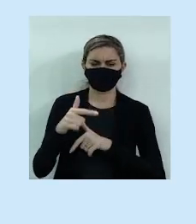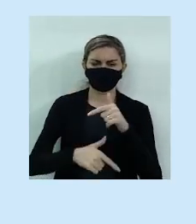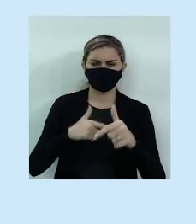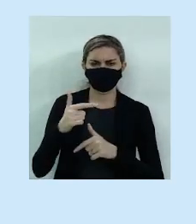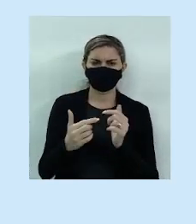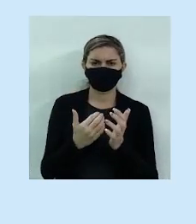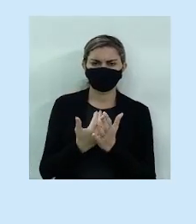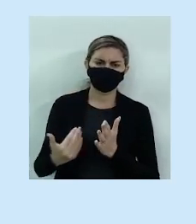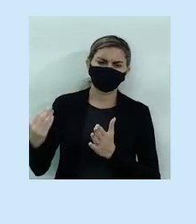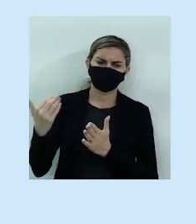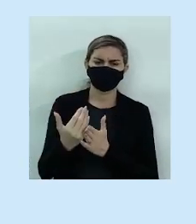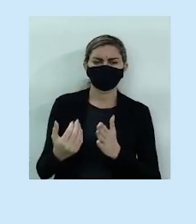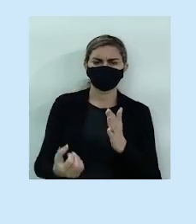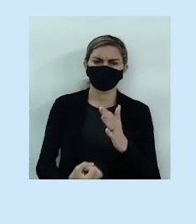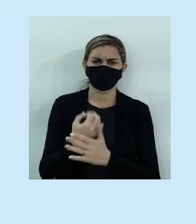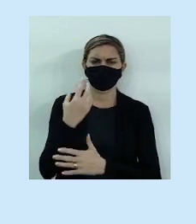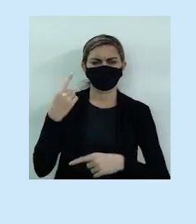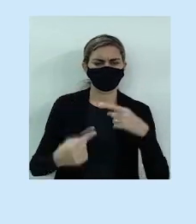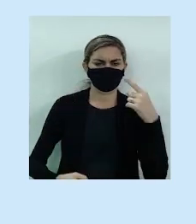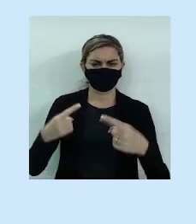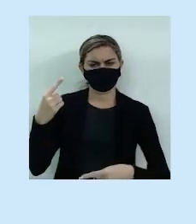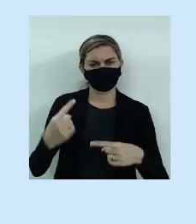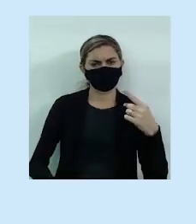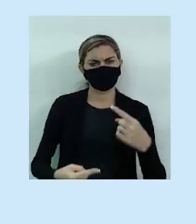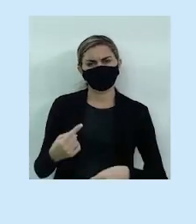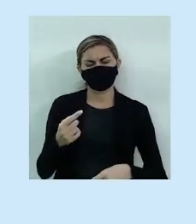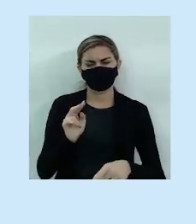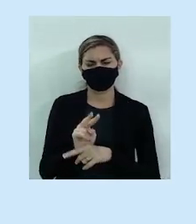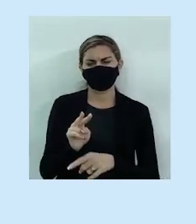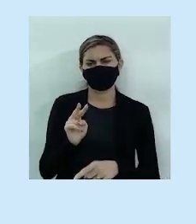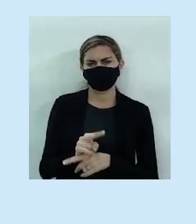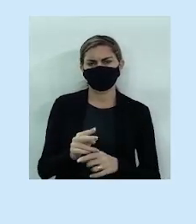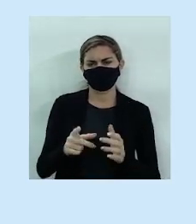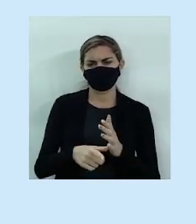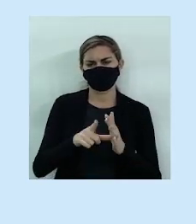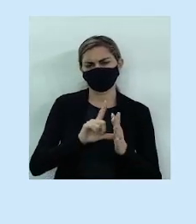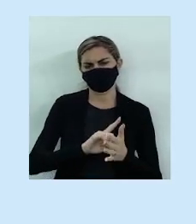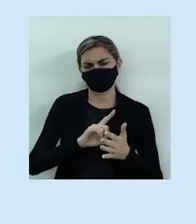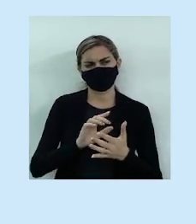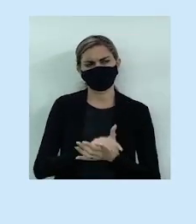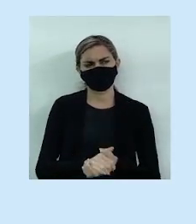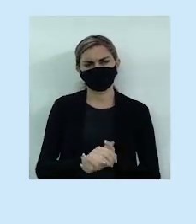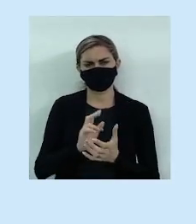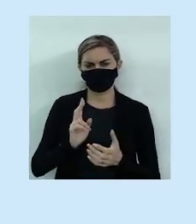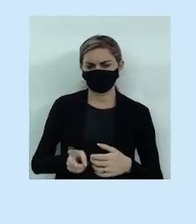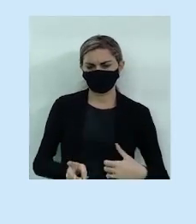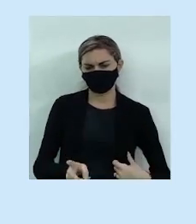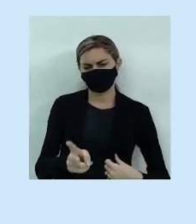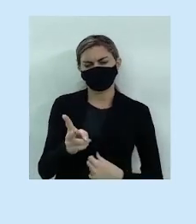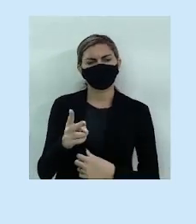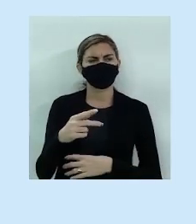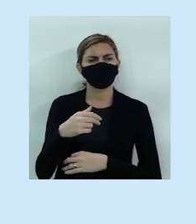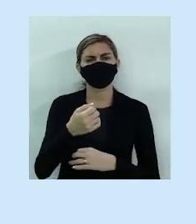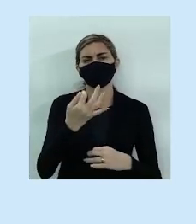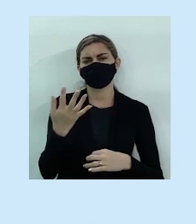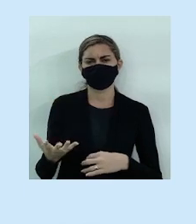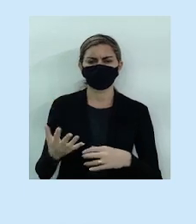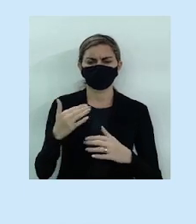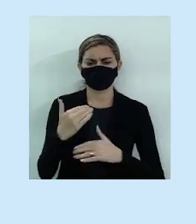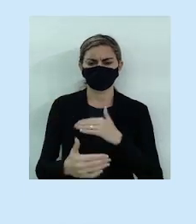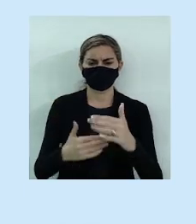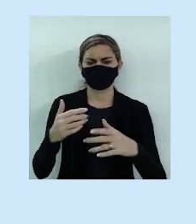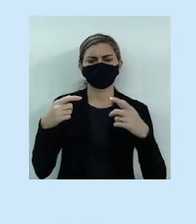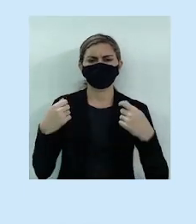trabalhar mais com a criação da política e com a conservação preventiva. Continuando, então quais seriam os